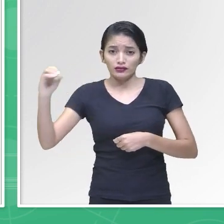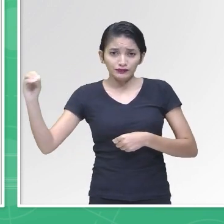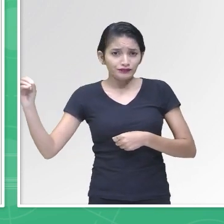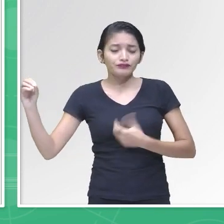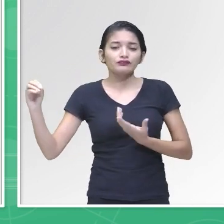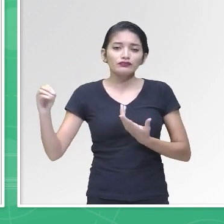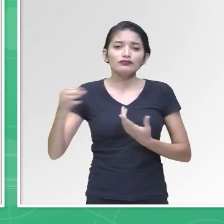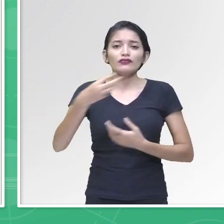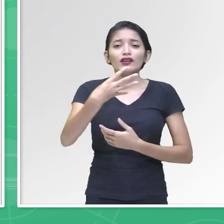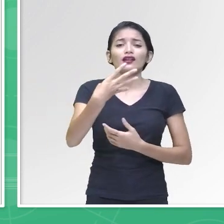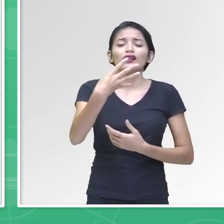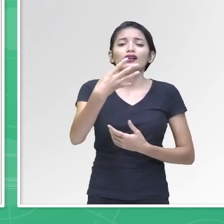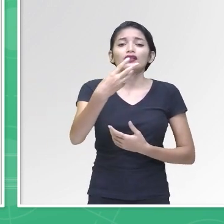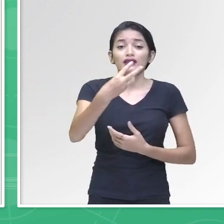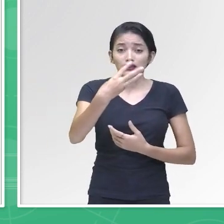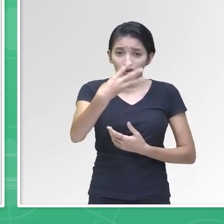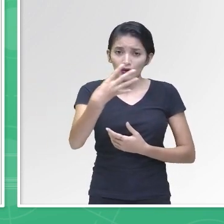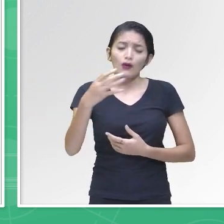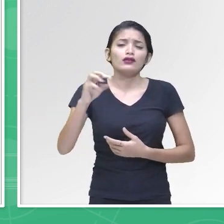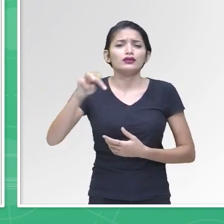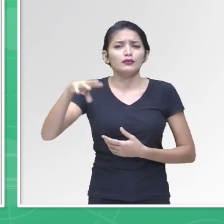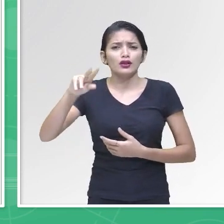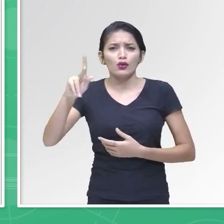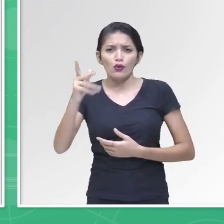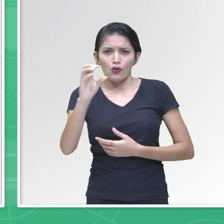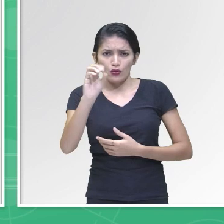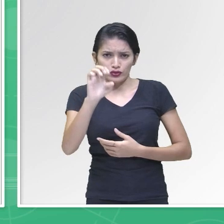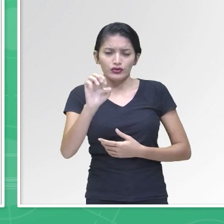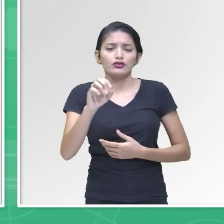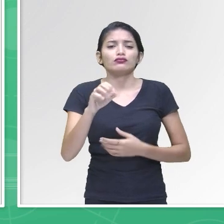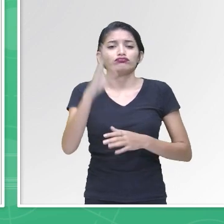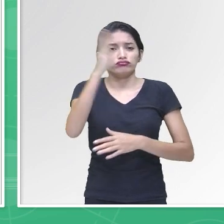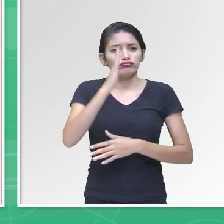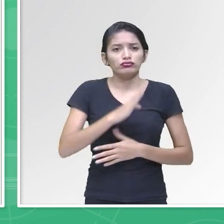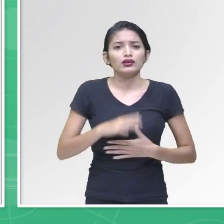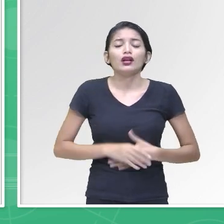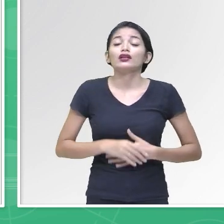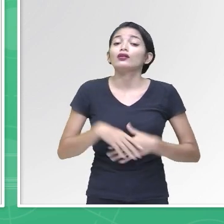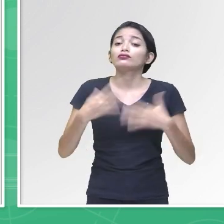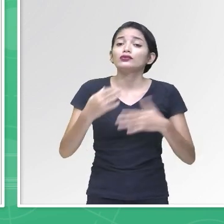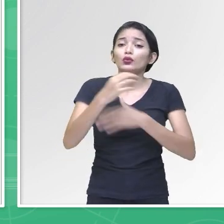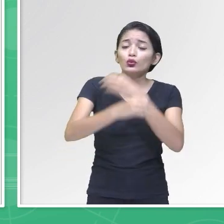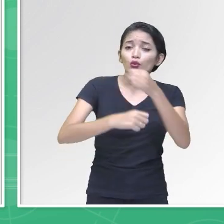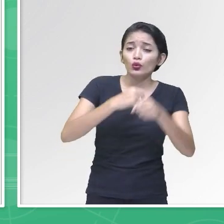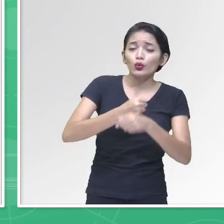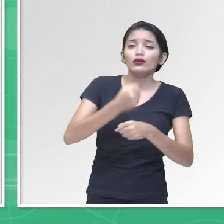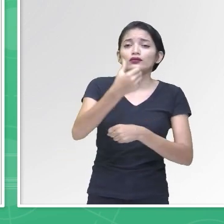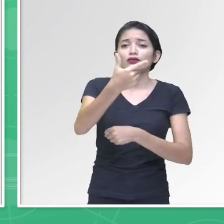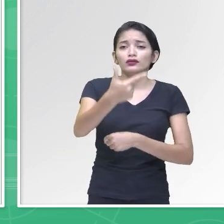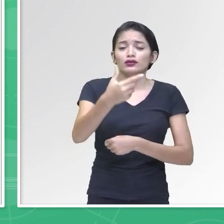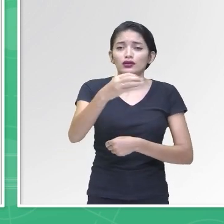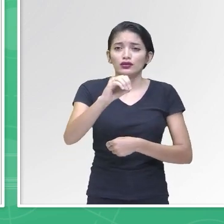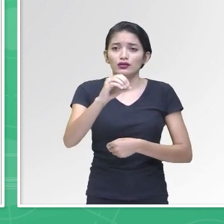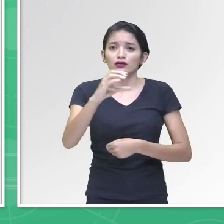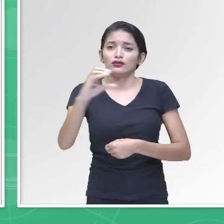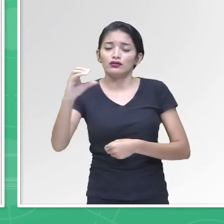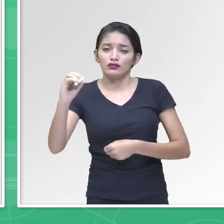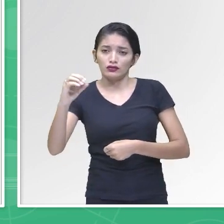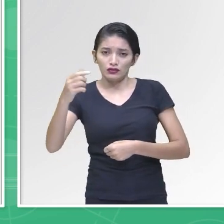brasileiros. Mas a seguir, no ano de 2002, nós vimos que